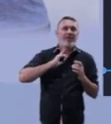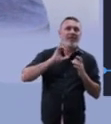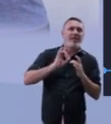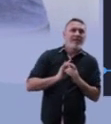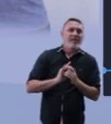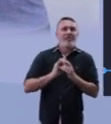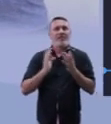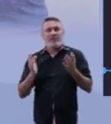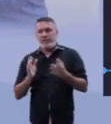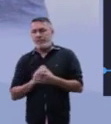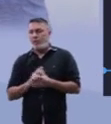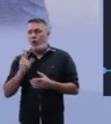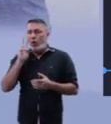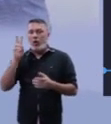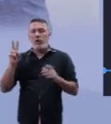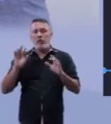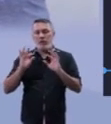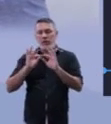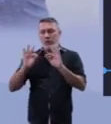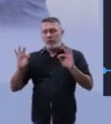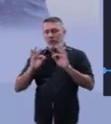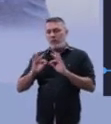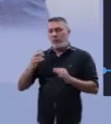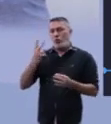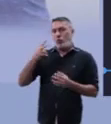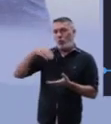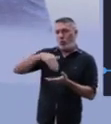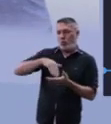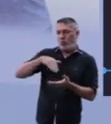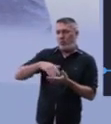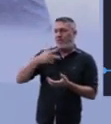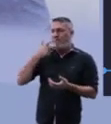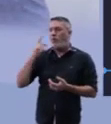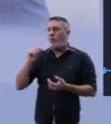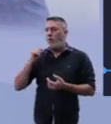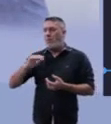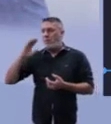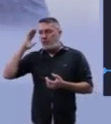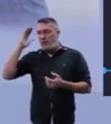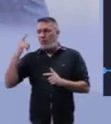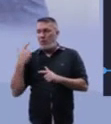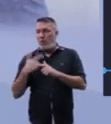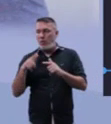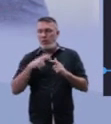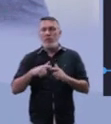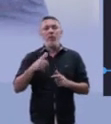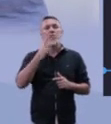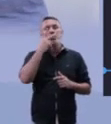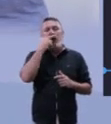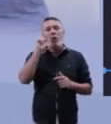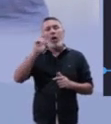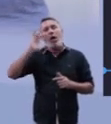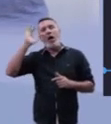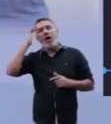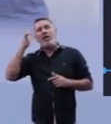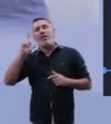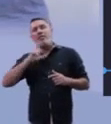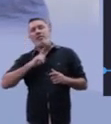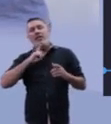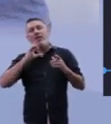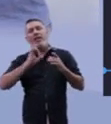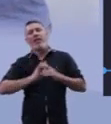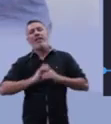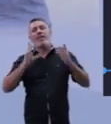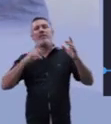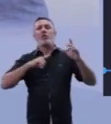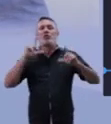isso aí, ó, a ilusão, as duas últimas linhas, né? O principal problema é a ilusão de liberdade de